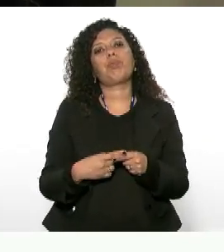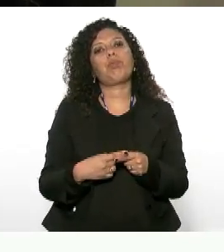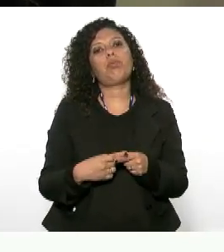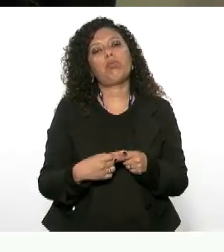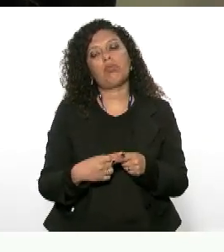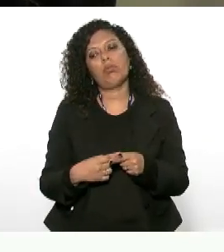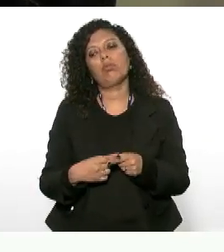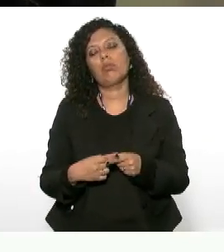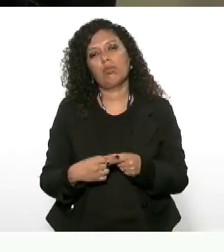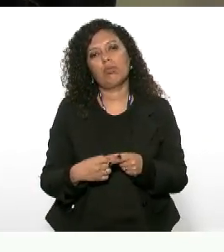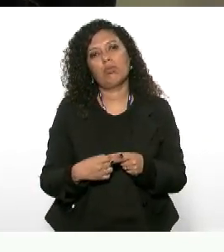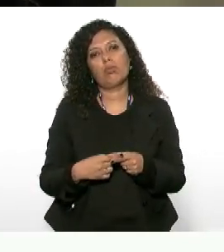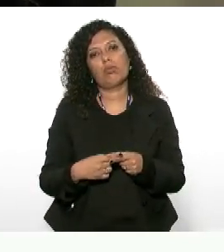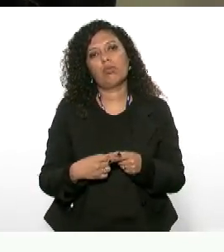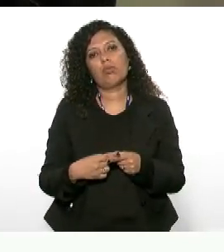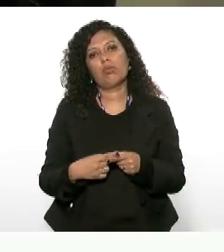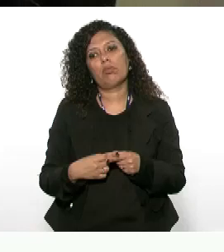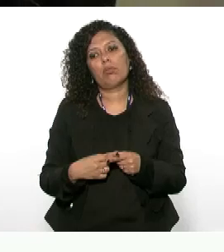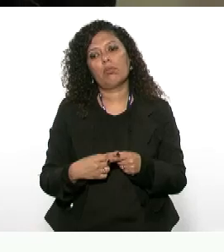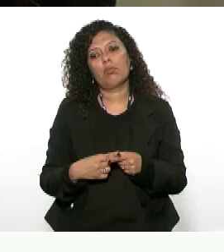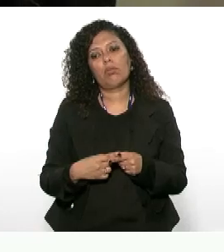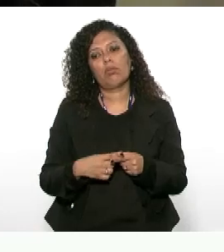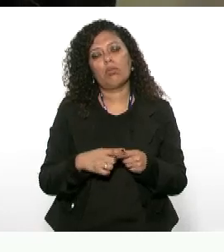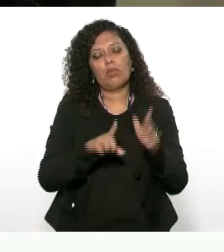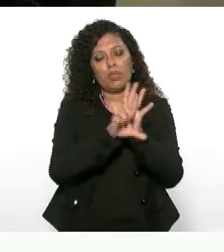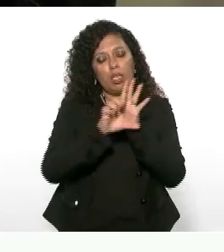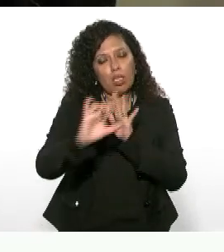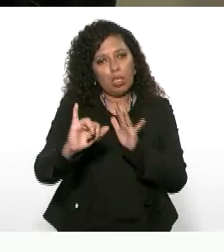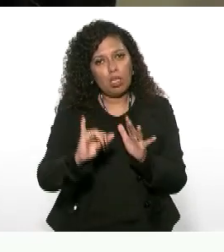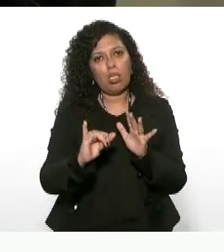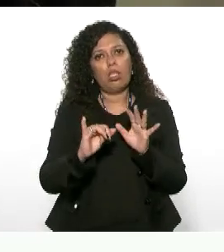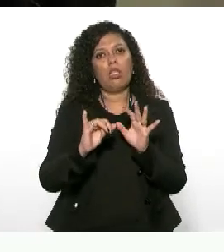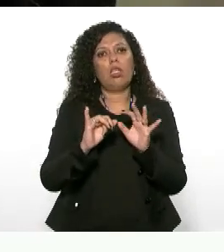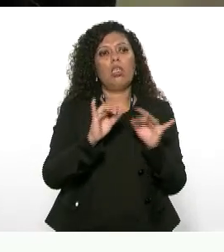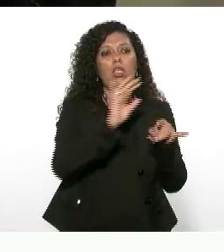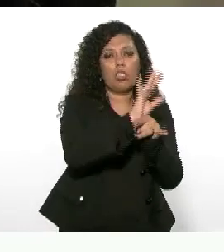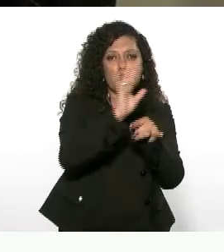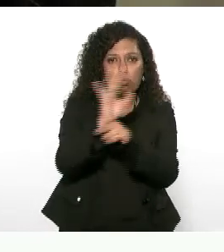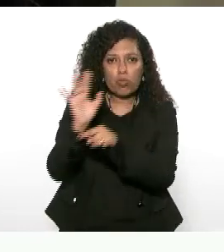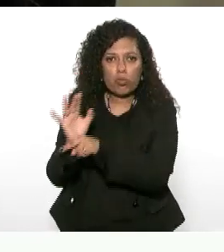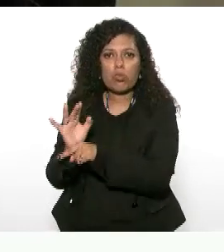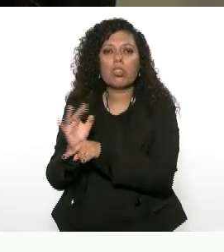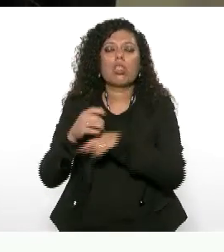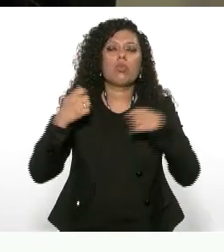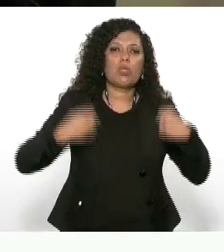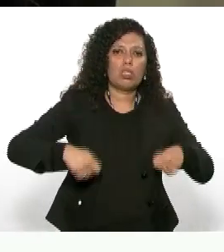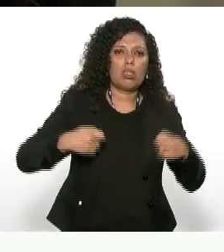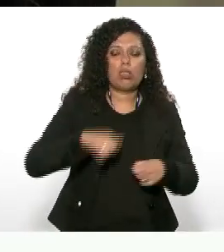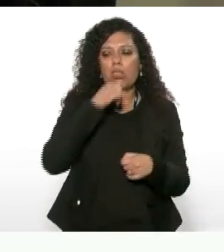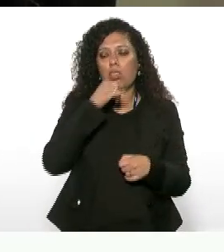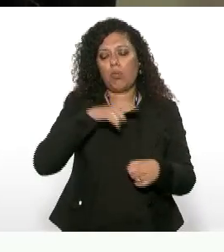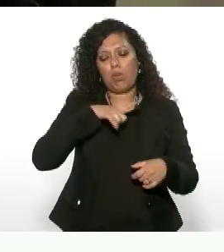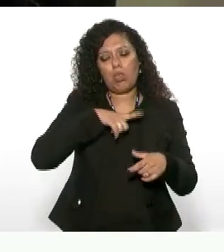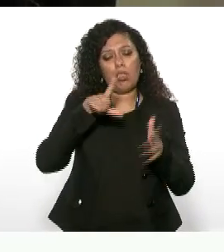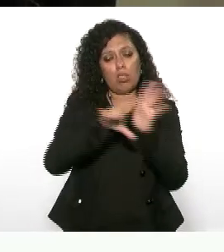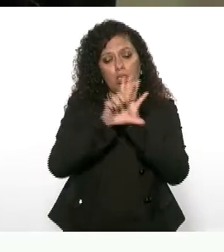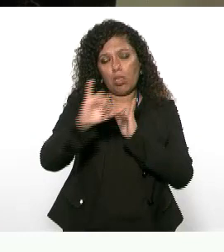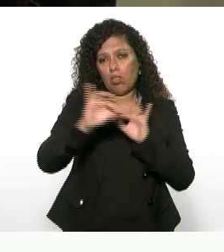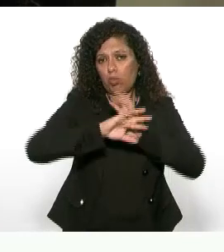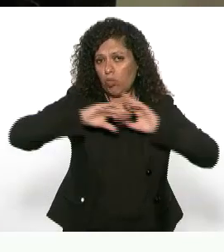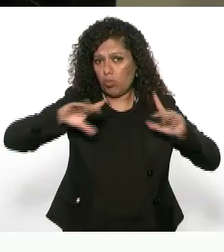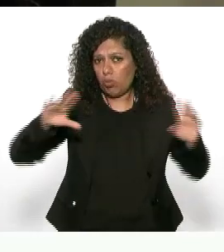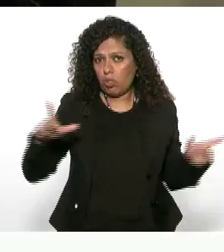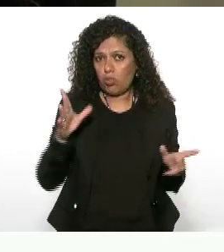que não gere os benefícios esperados, como acontece em outras leis que